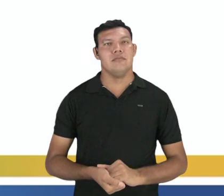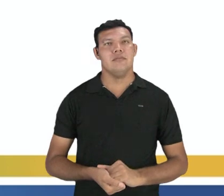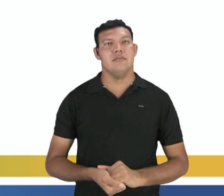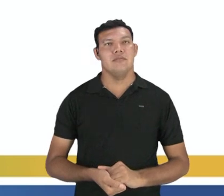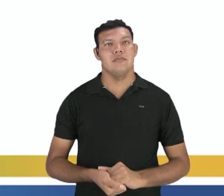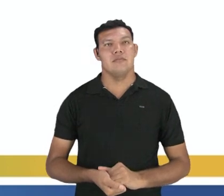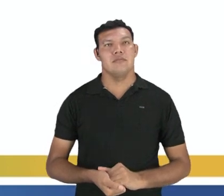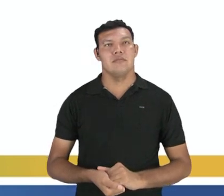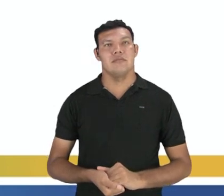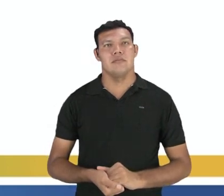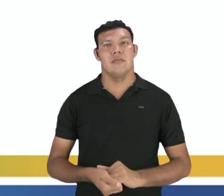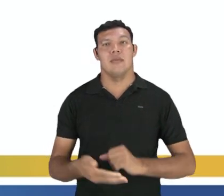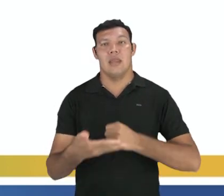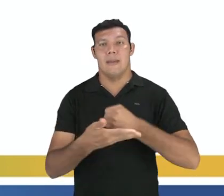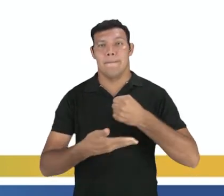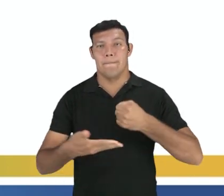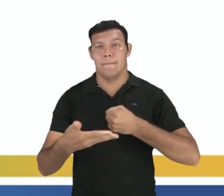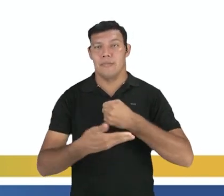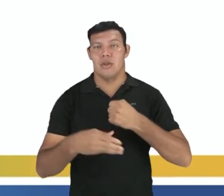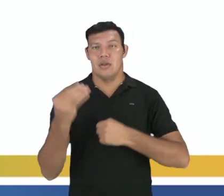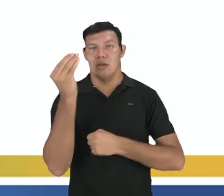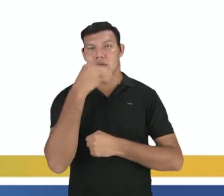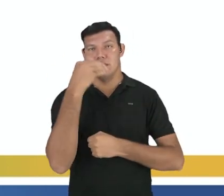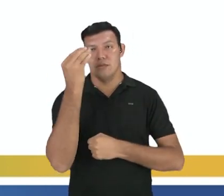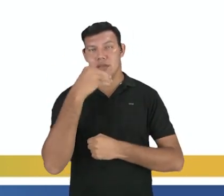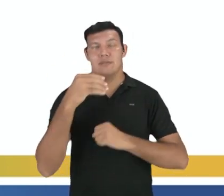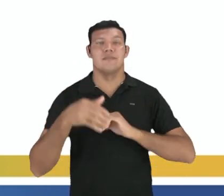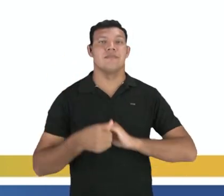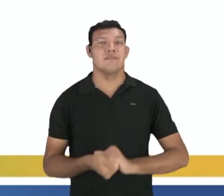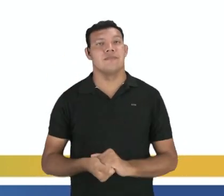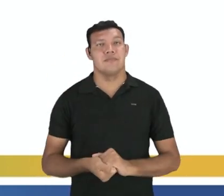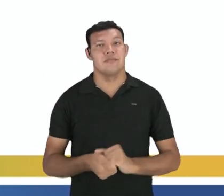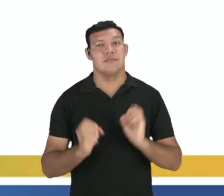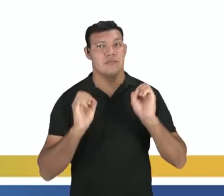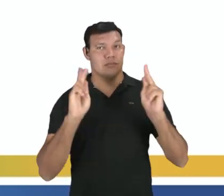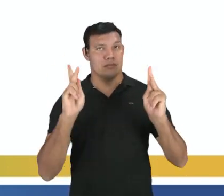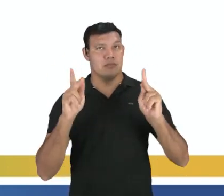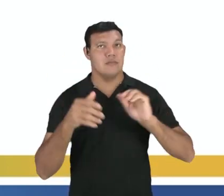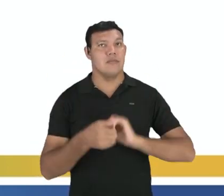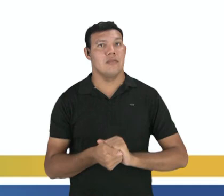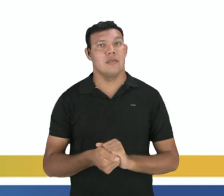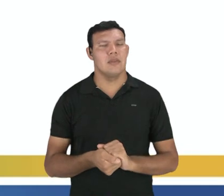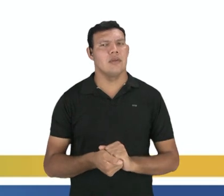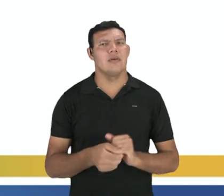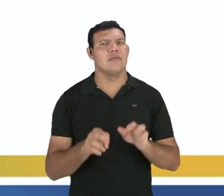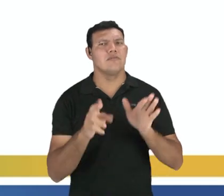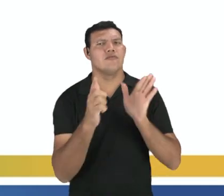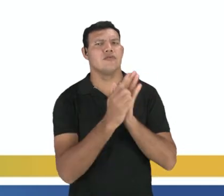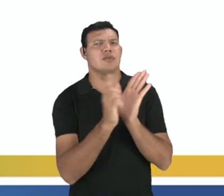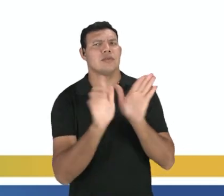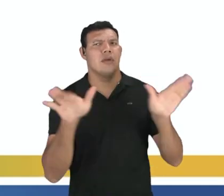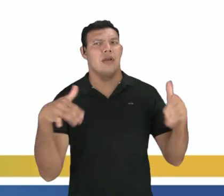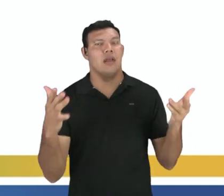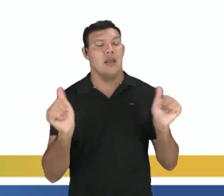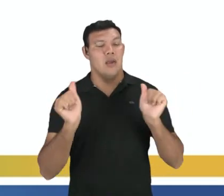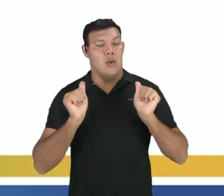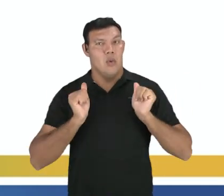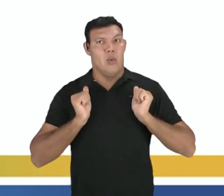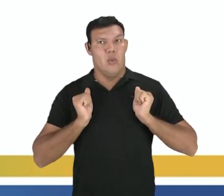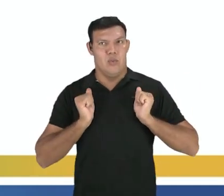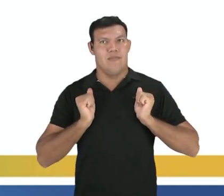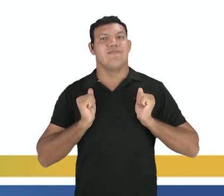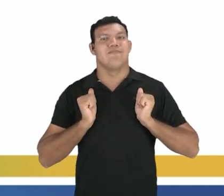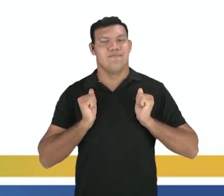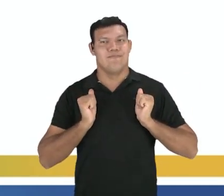são classificadas como bases e elas são fracas, ok? O que ela faz? Neutraliza